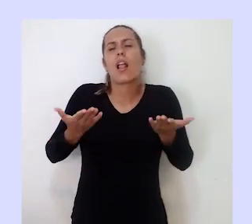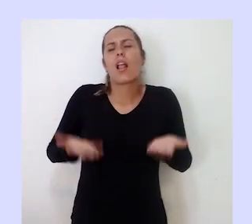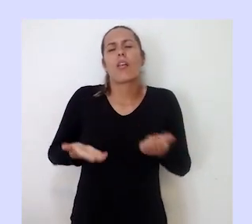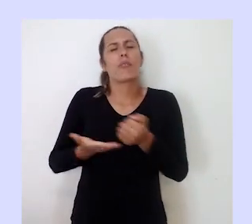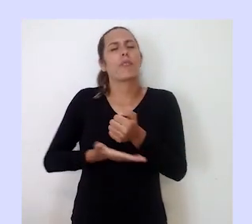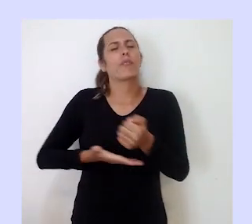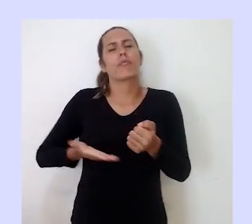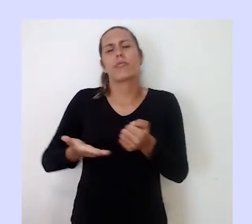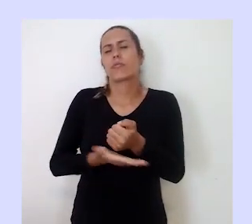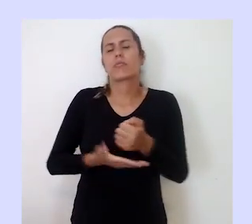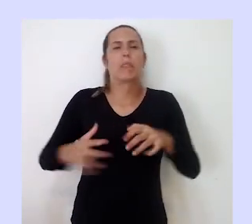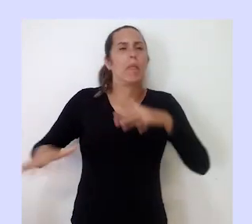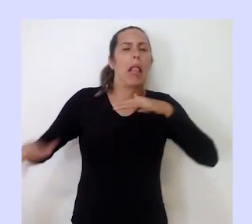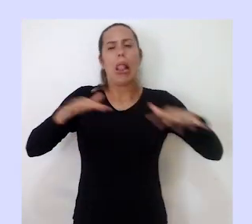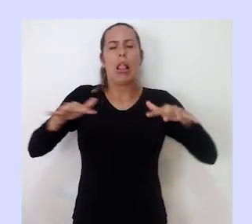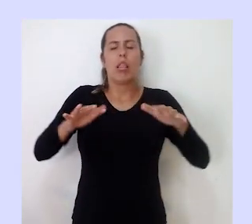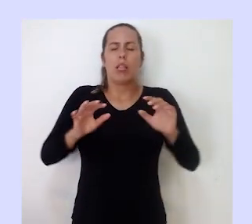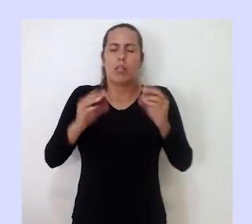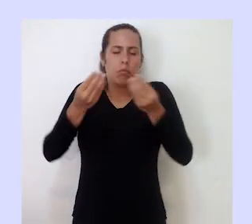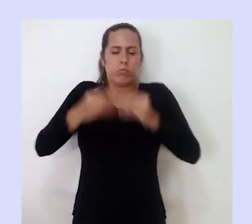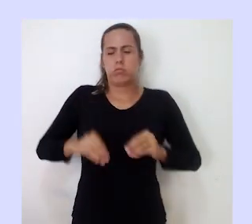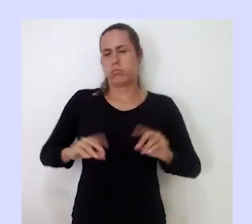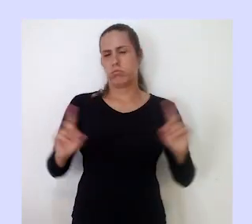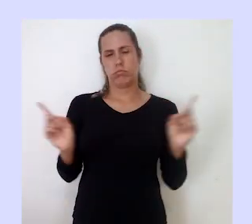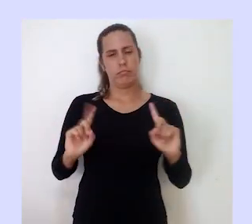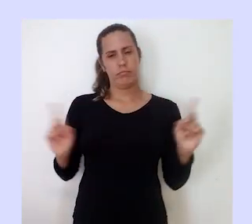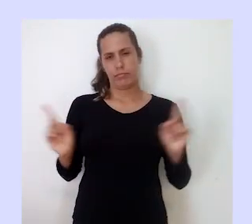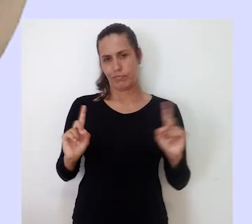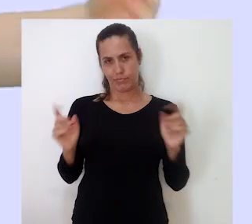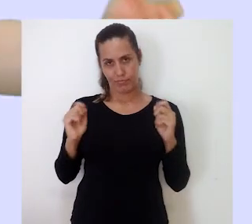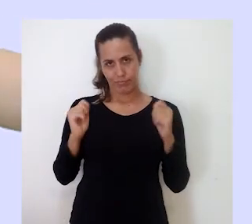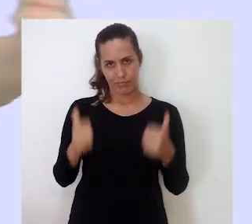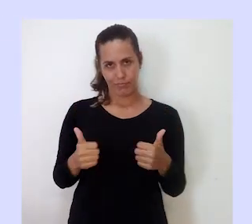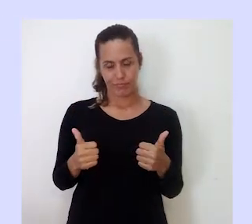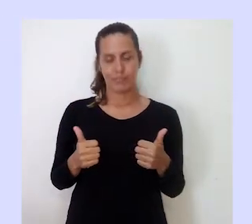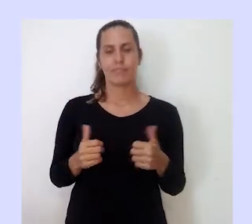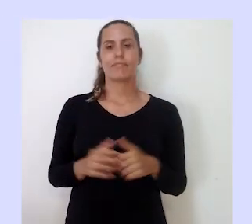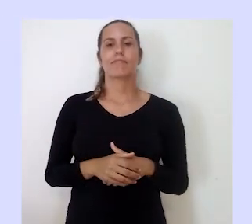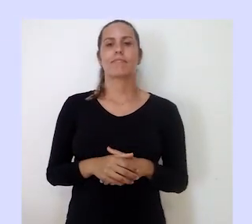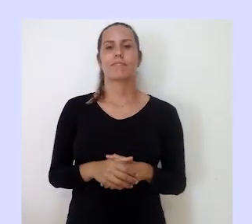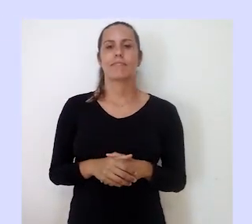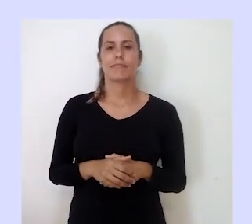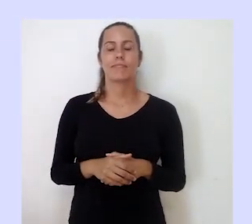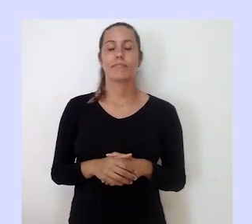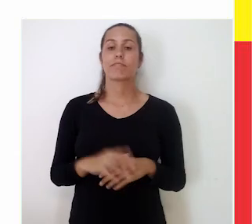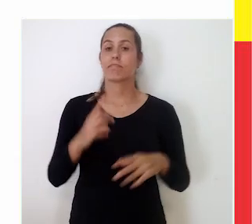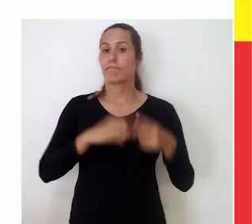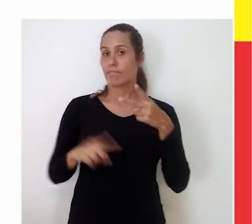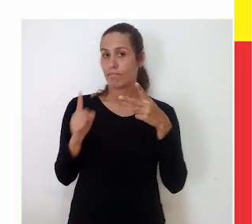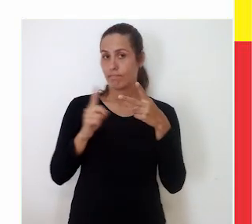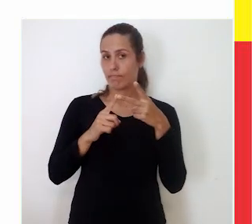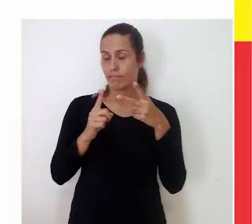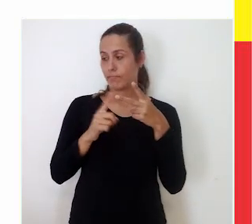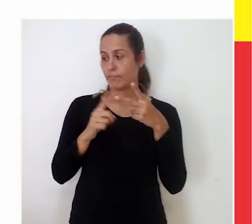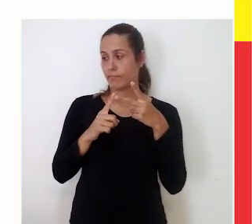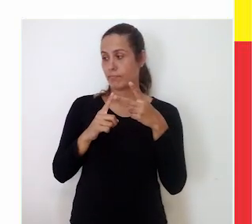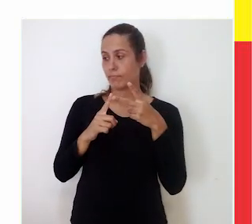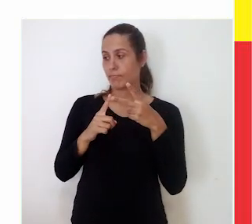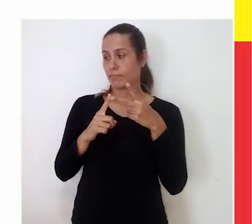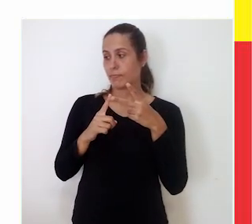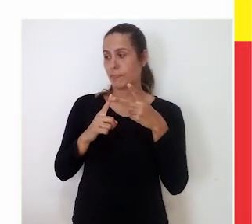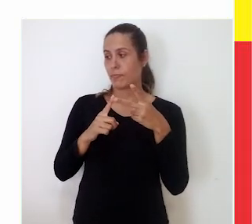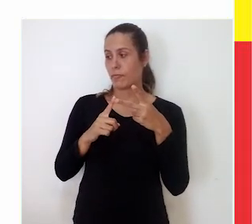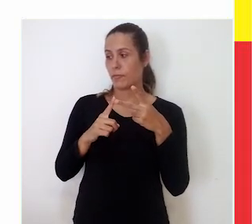considerado baixo, sem grandes prejuízos à população. Beleza?